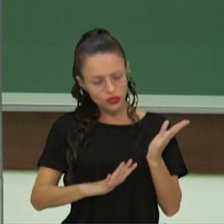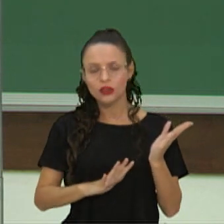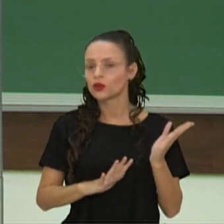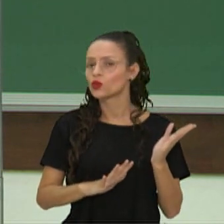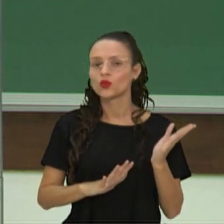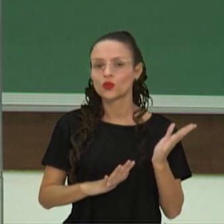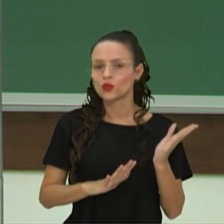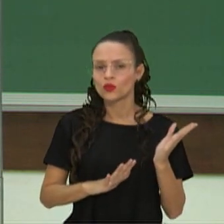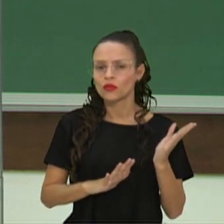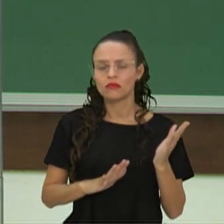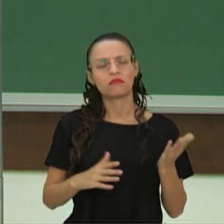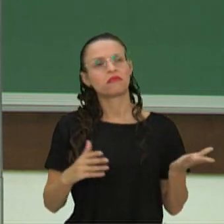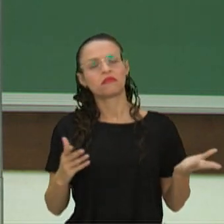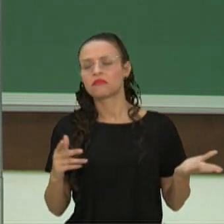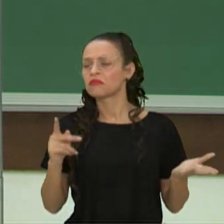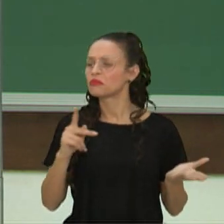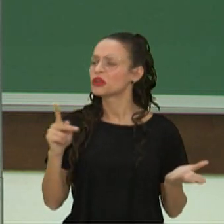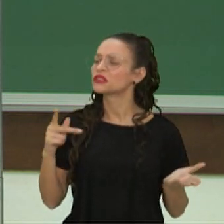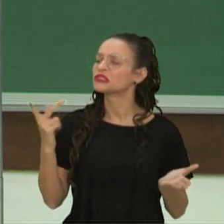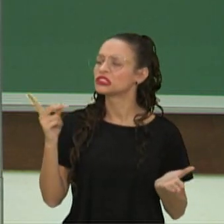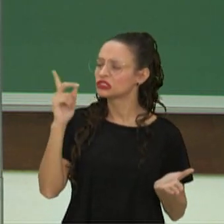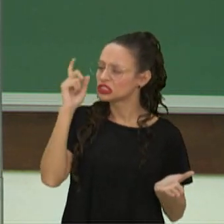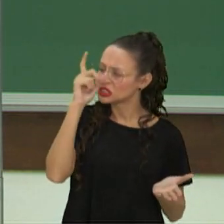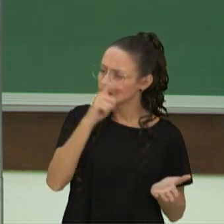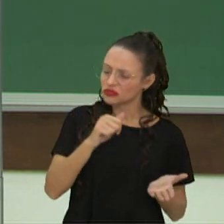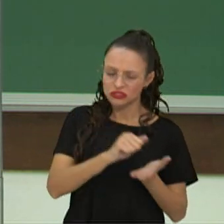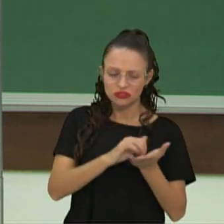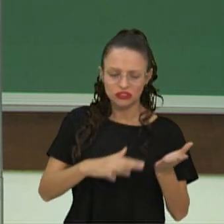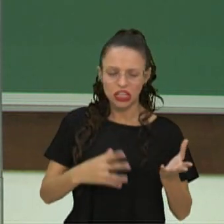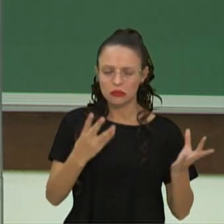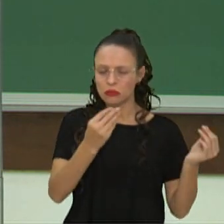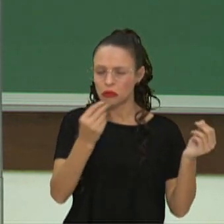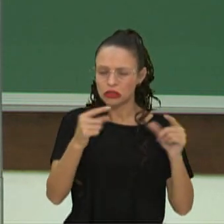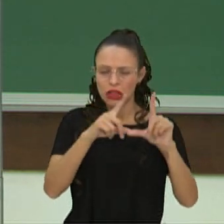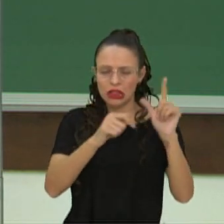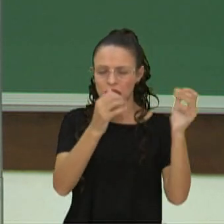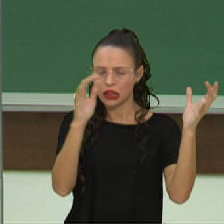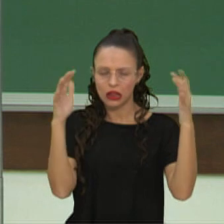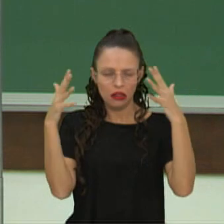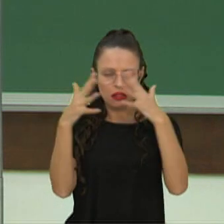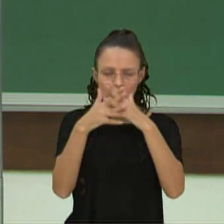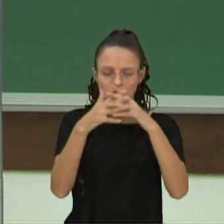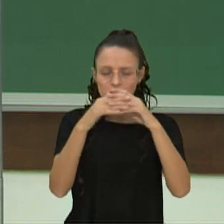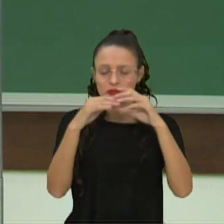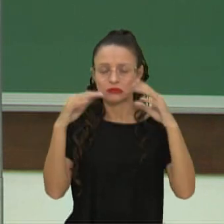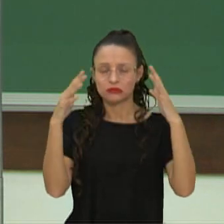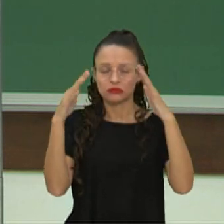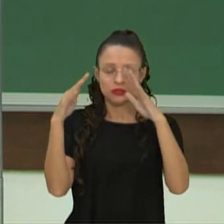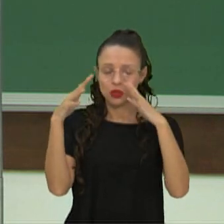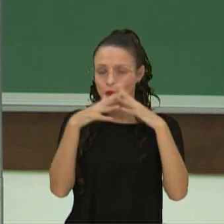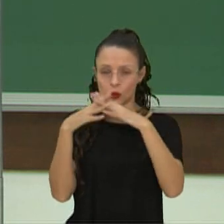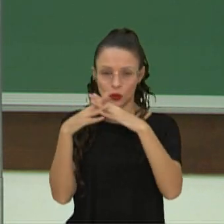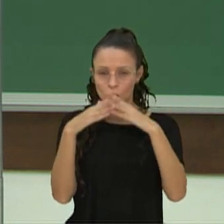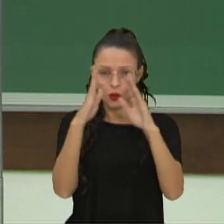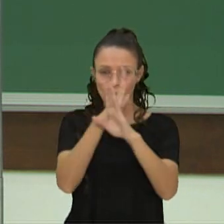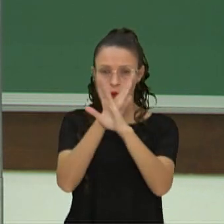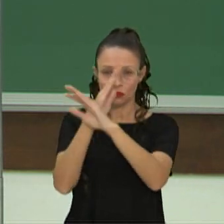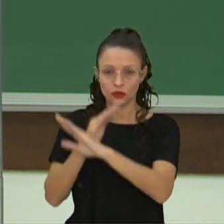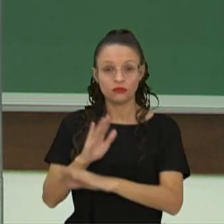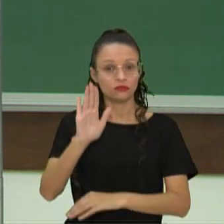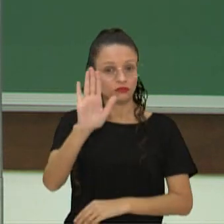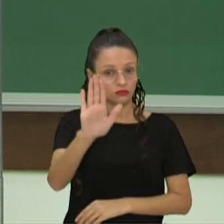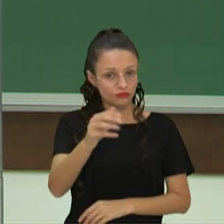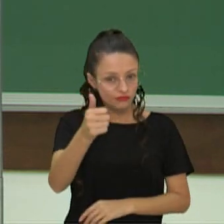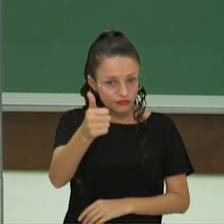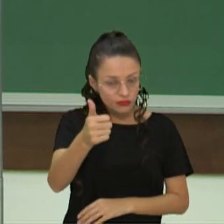tal, dizendo assim, porque esse exercício é muito difícil, porque tem muito termo para conferir, tem muita... eu me perco. Tudo bem,